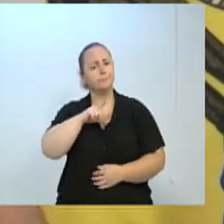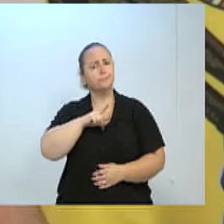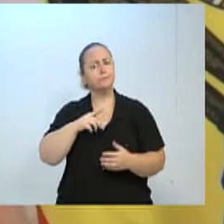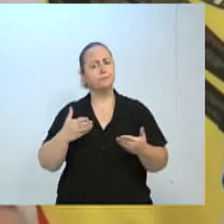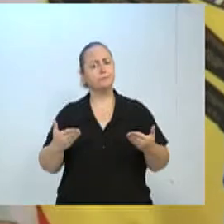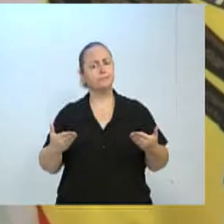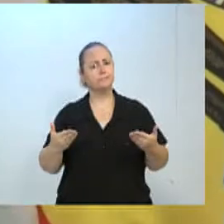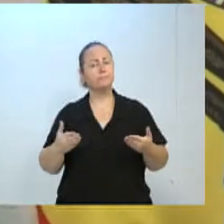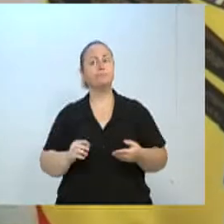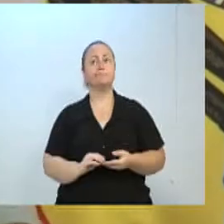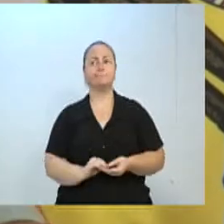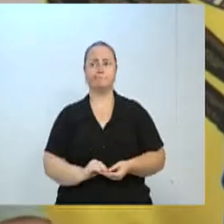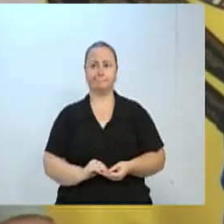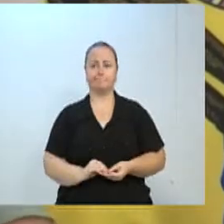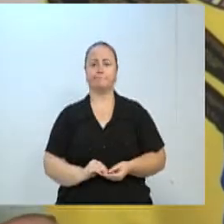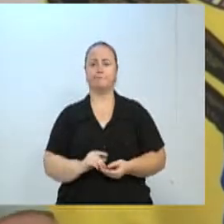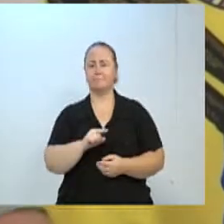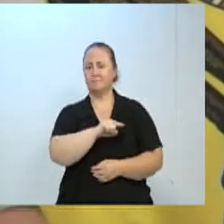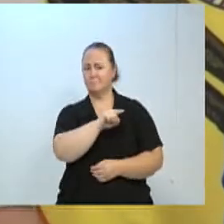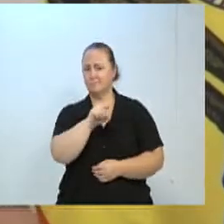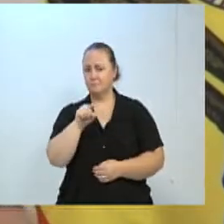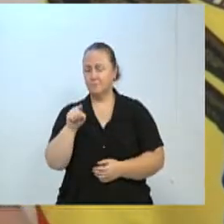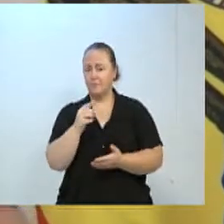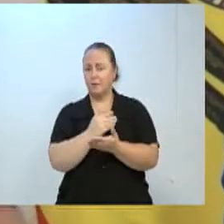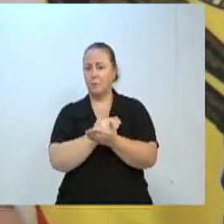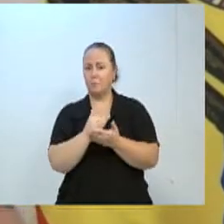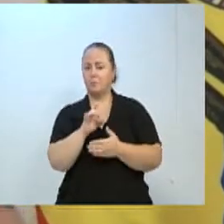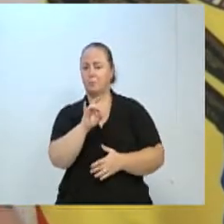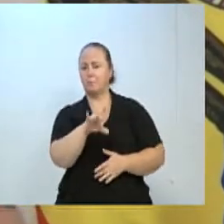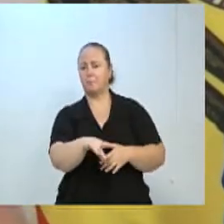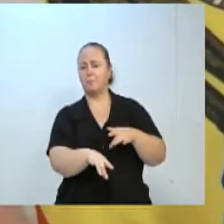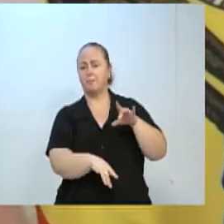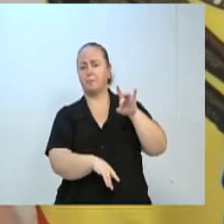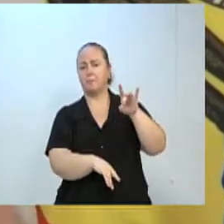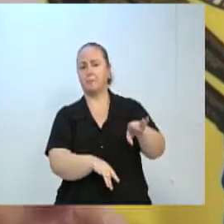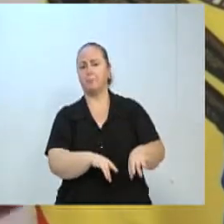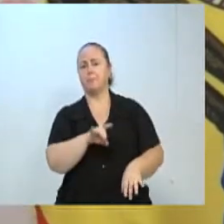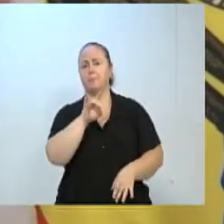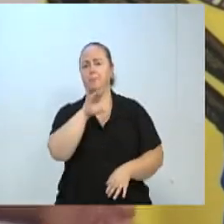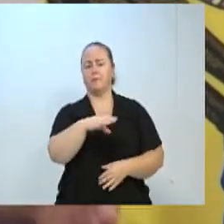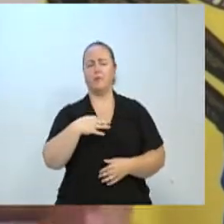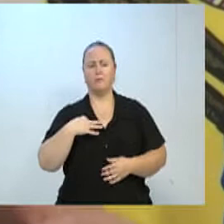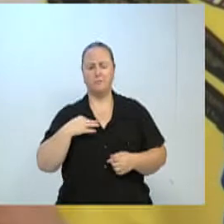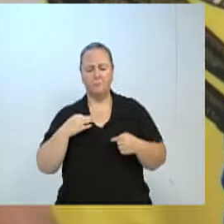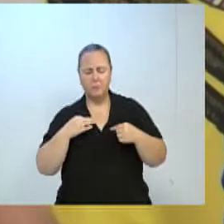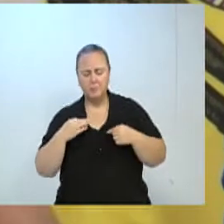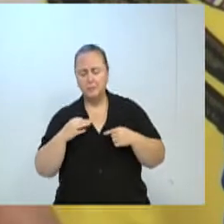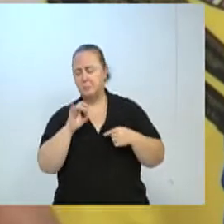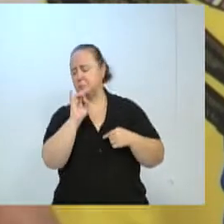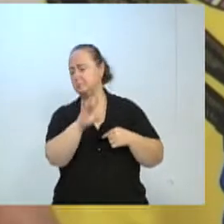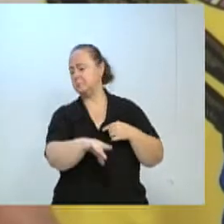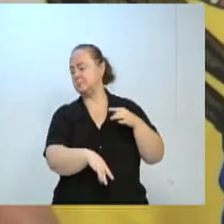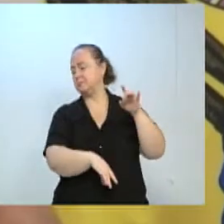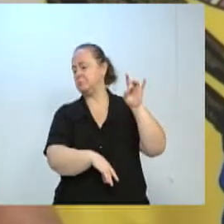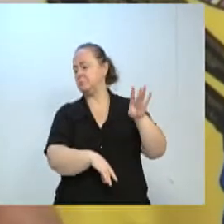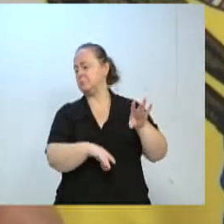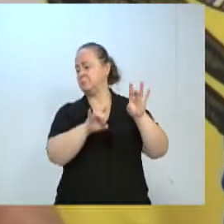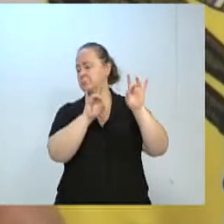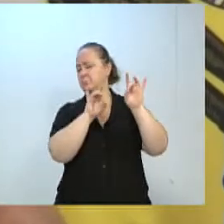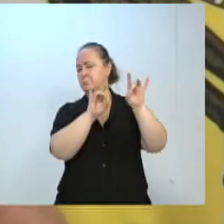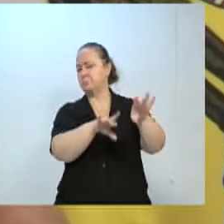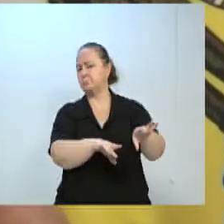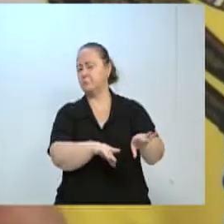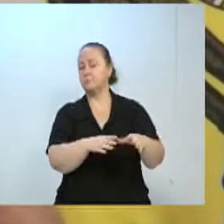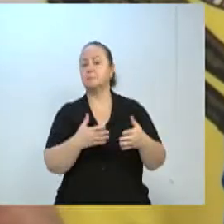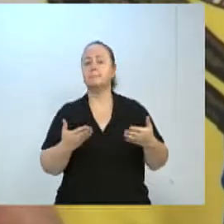Tá? A hora que esse pessoal começar a desistir de fazer esse trabalho voluntário e ficar batendo soco em ponta de faca,